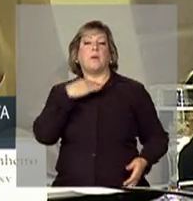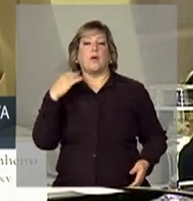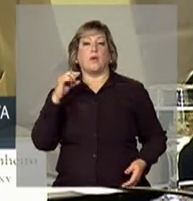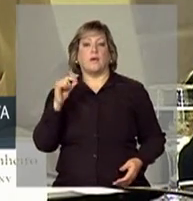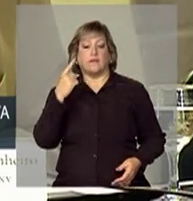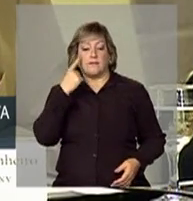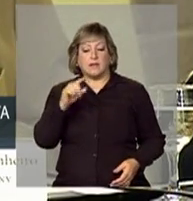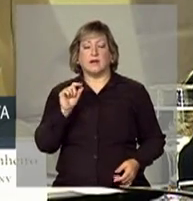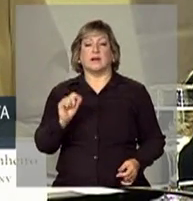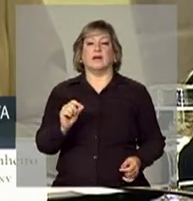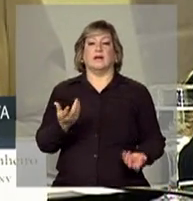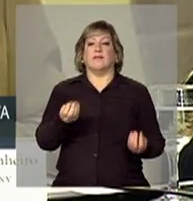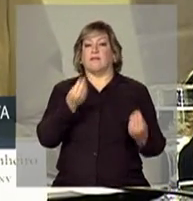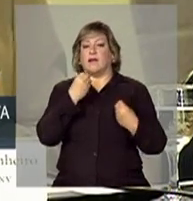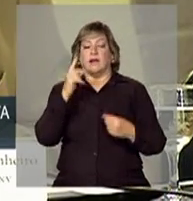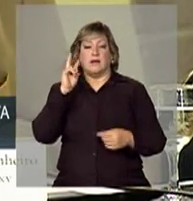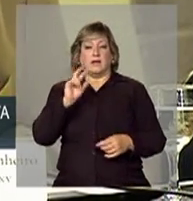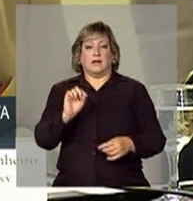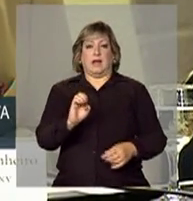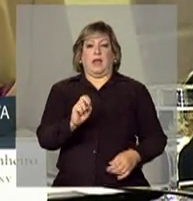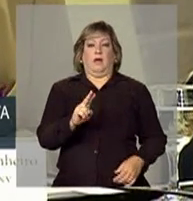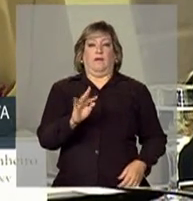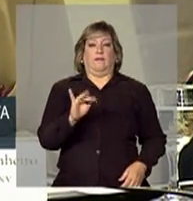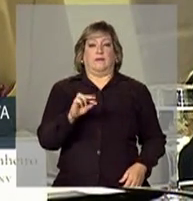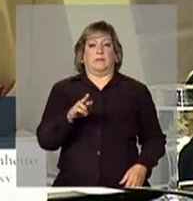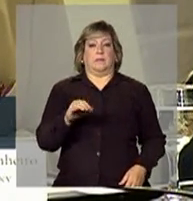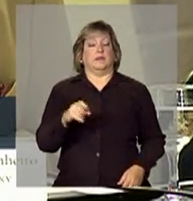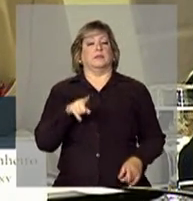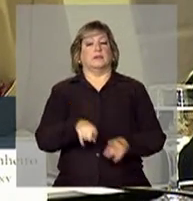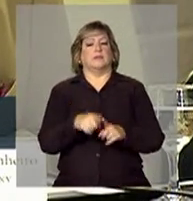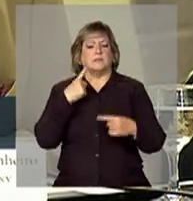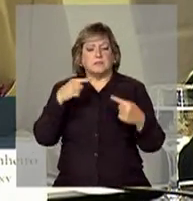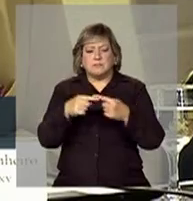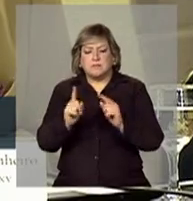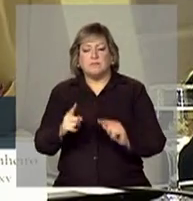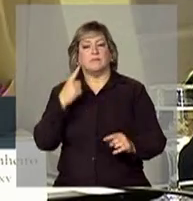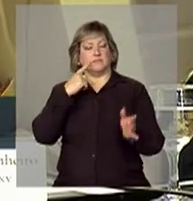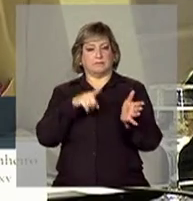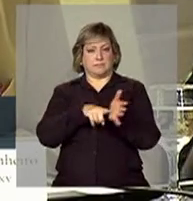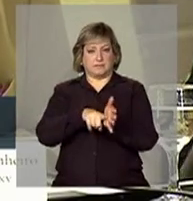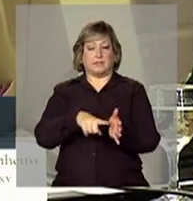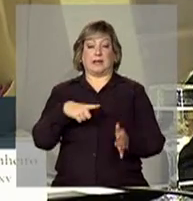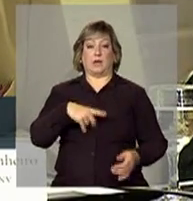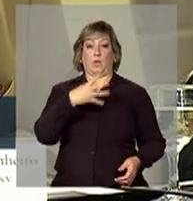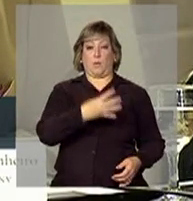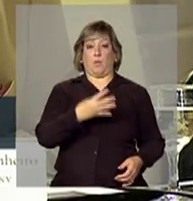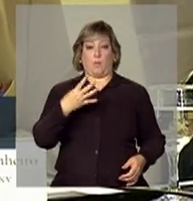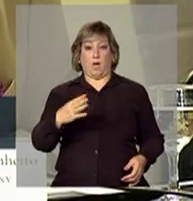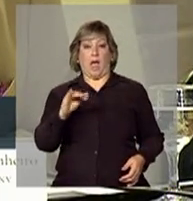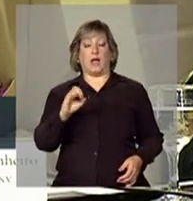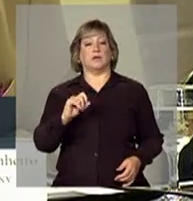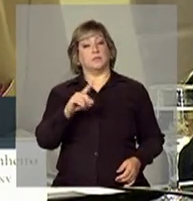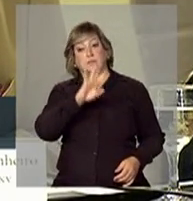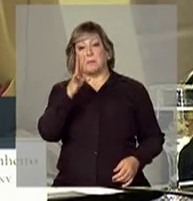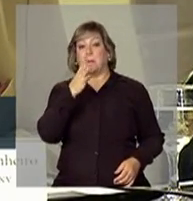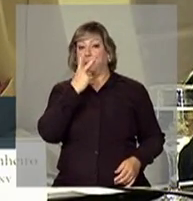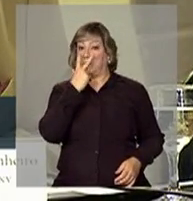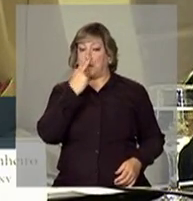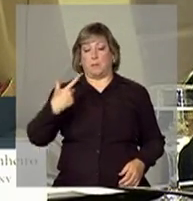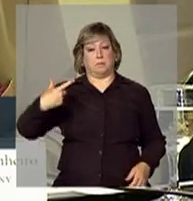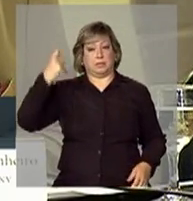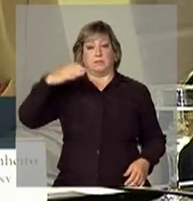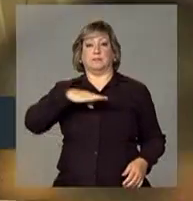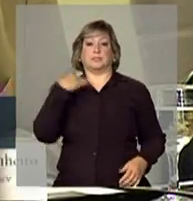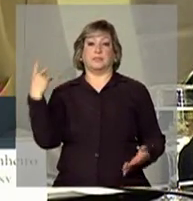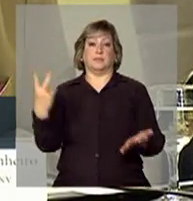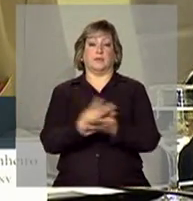apresentam fragilidades, para usar um eufemismo, e incoerências, incluindo 44 casos de supostos suicídios, assim como de 6 casos